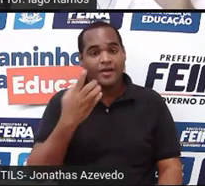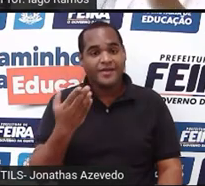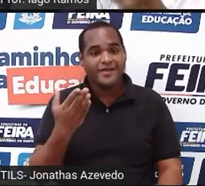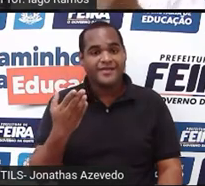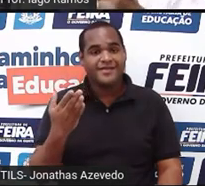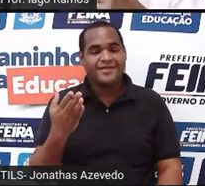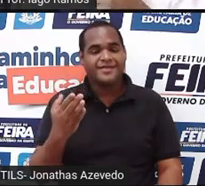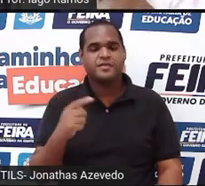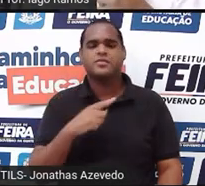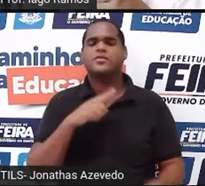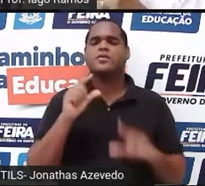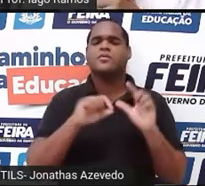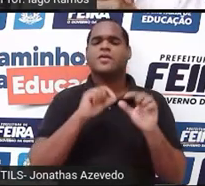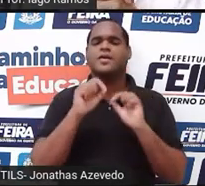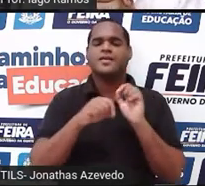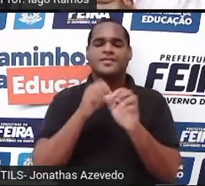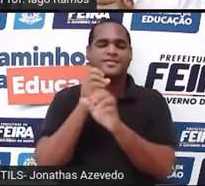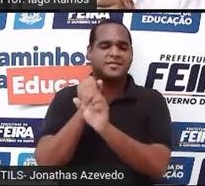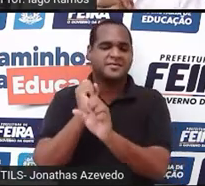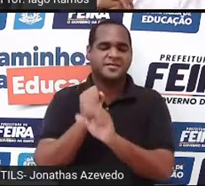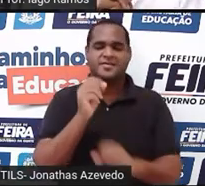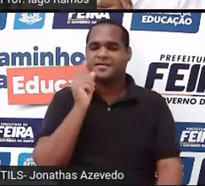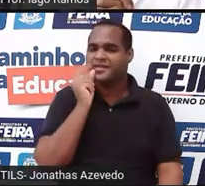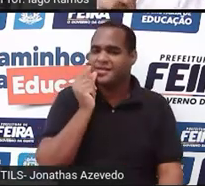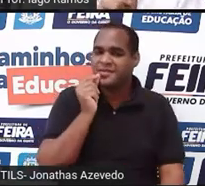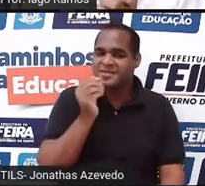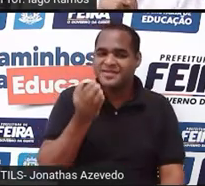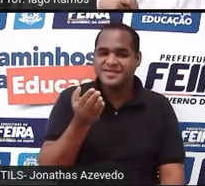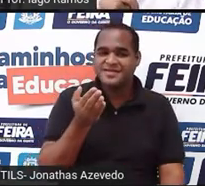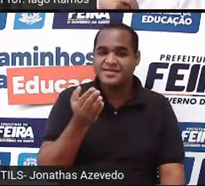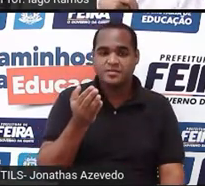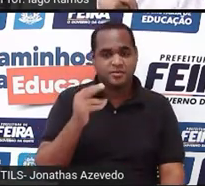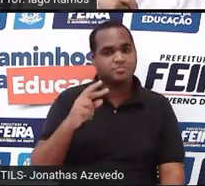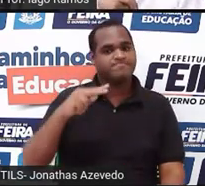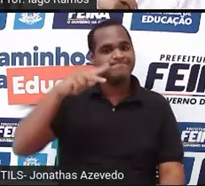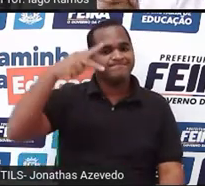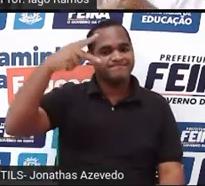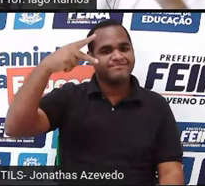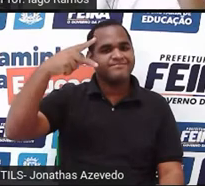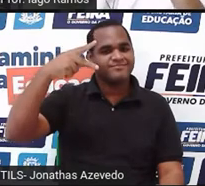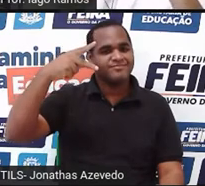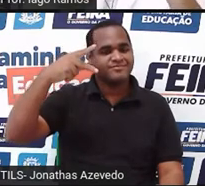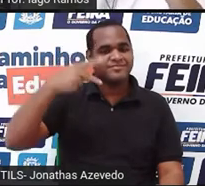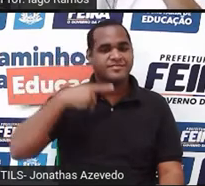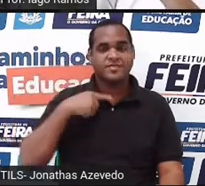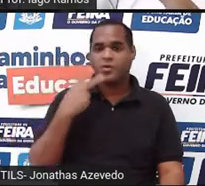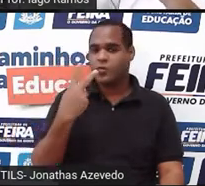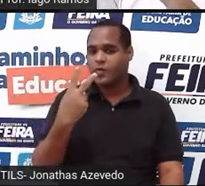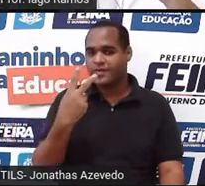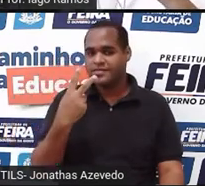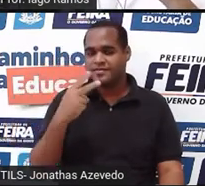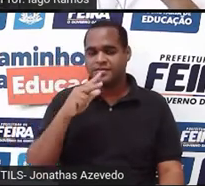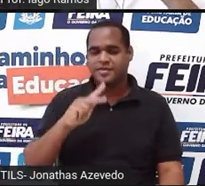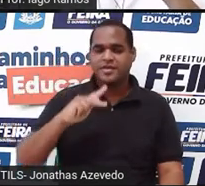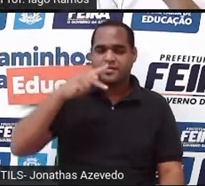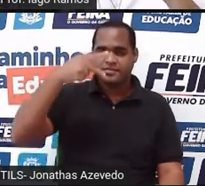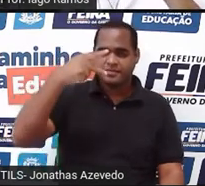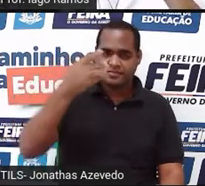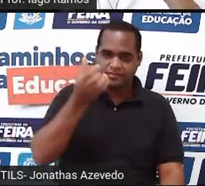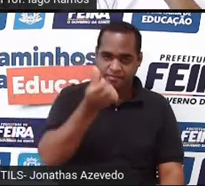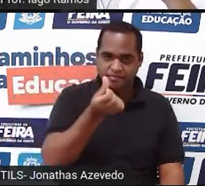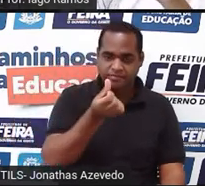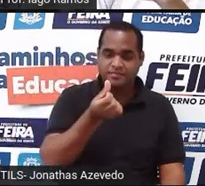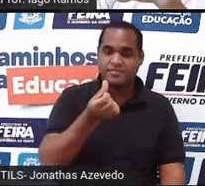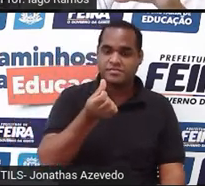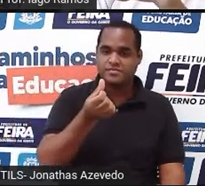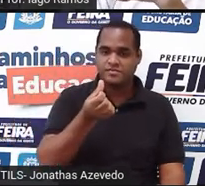o que é que tá acontecendo com a quantidade de lápis aumentando de dois vai aumentar para